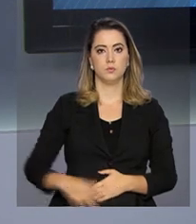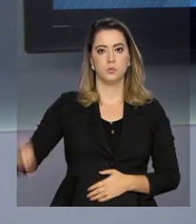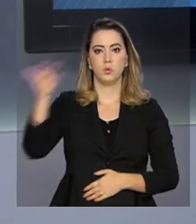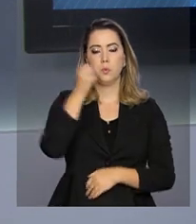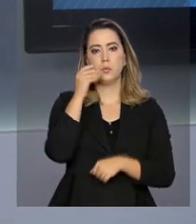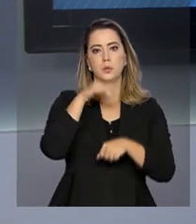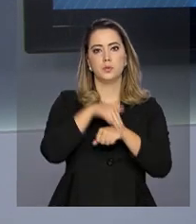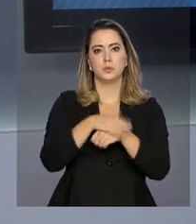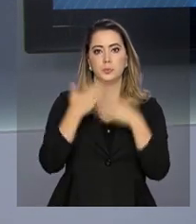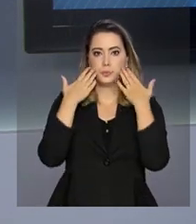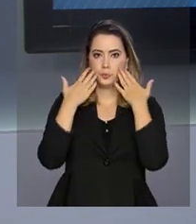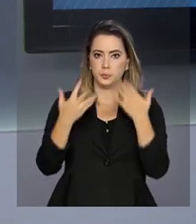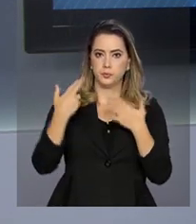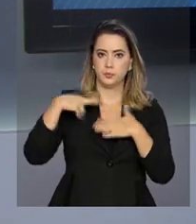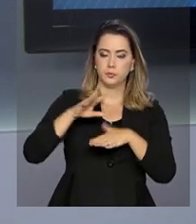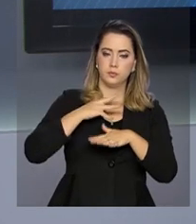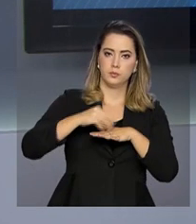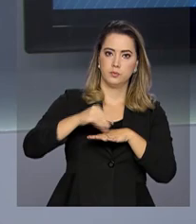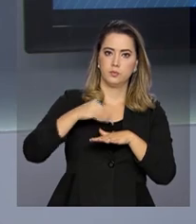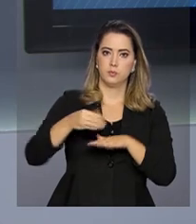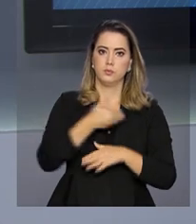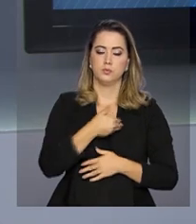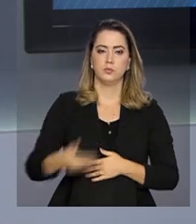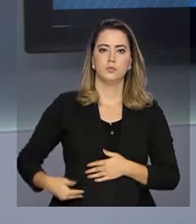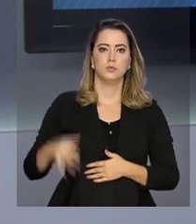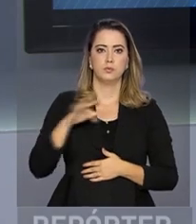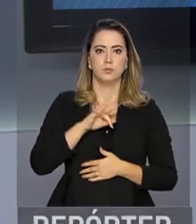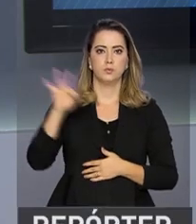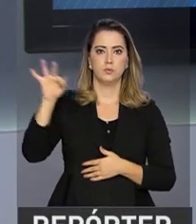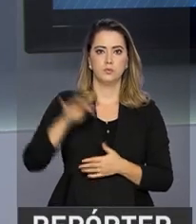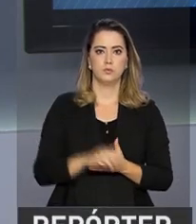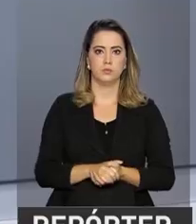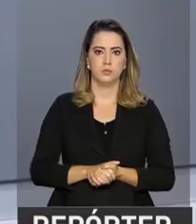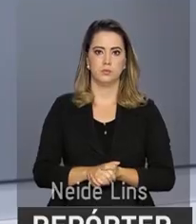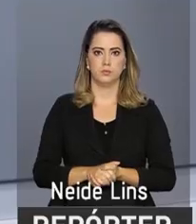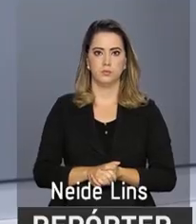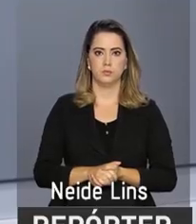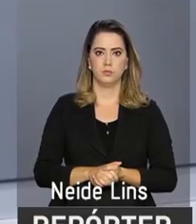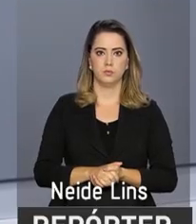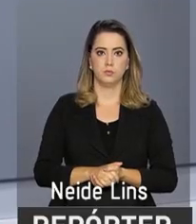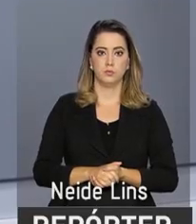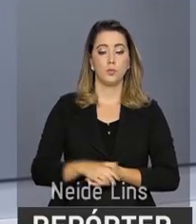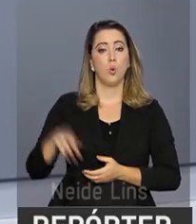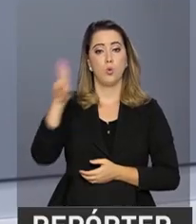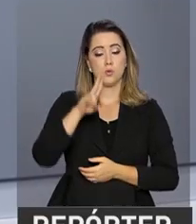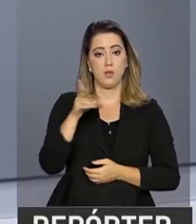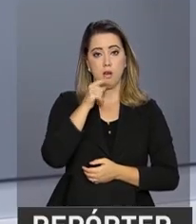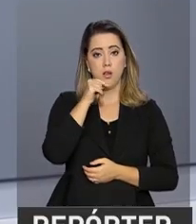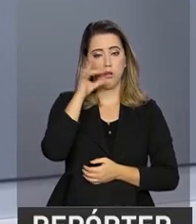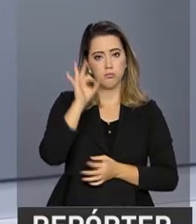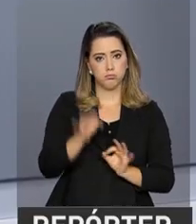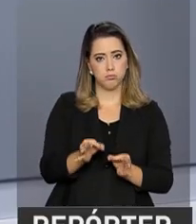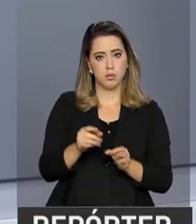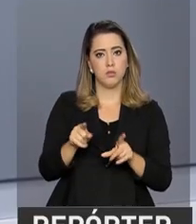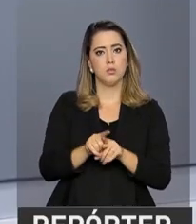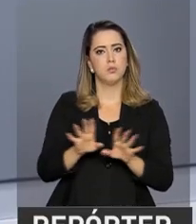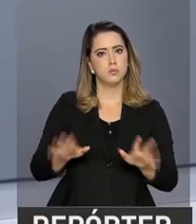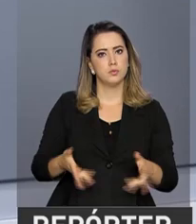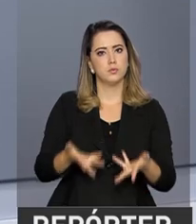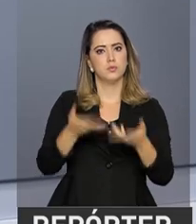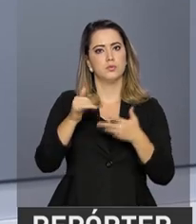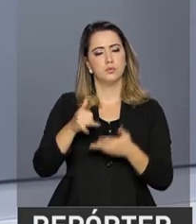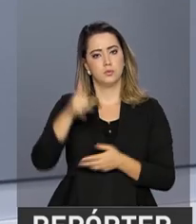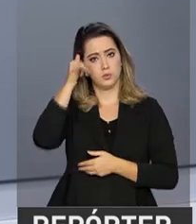Olá, boa noite. Começa agora o Repórter NBR com as notícias do governo federal. Utilizar a água de forma sustentável